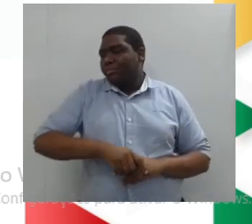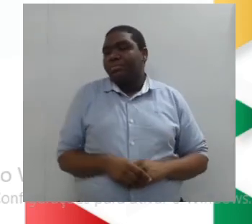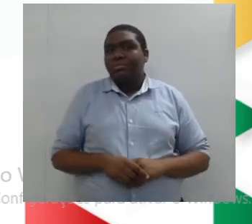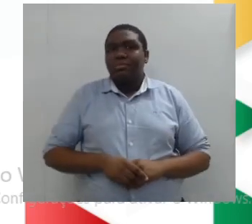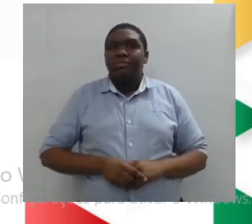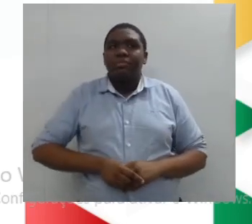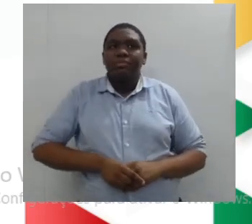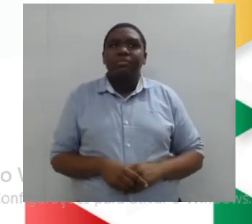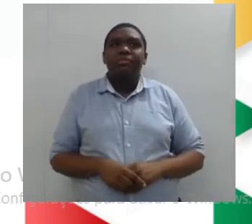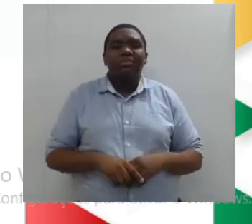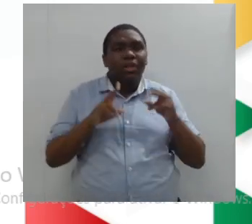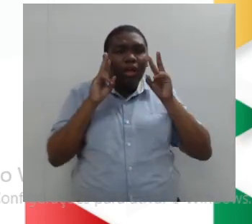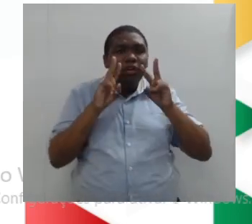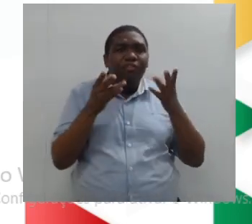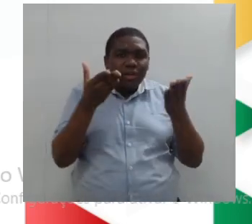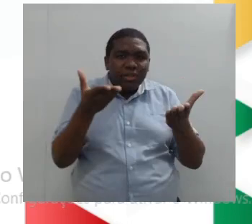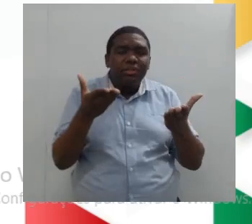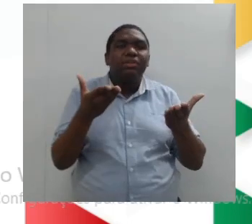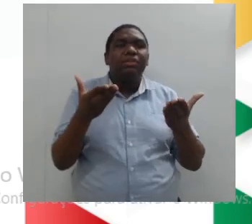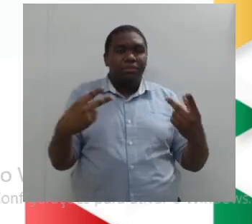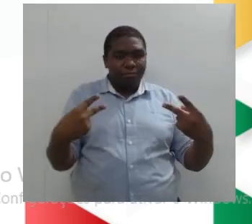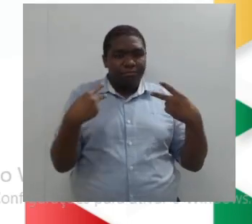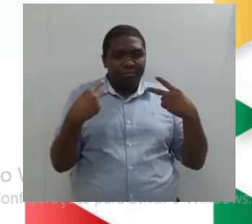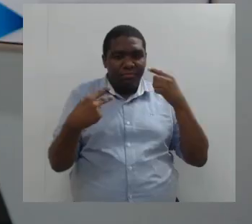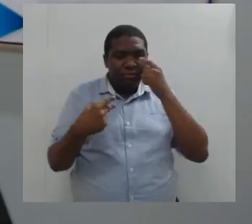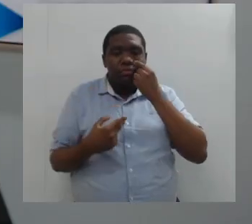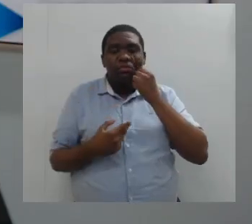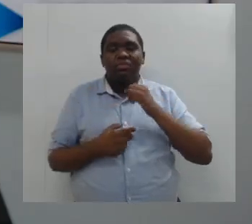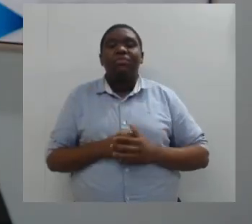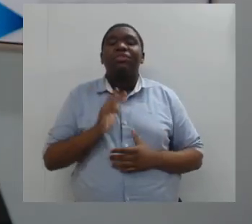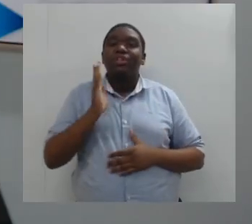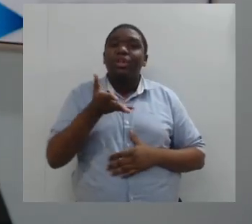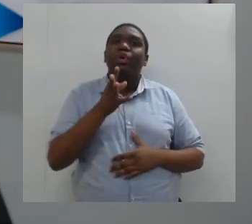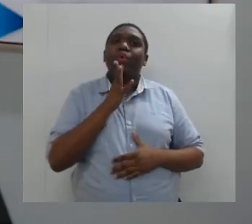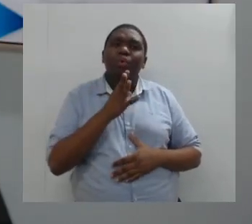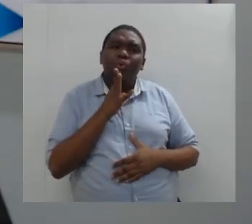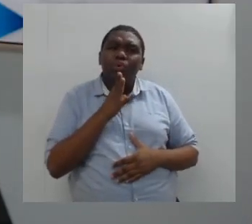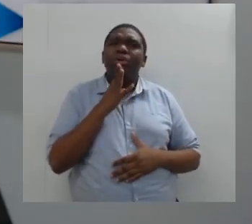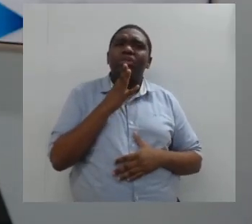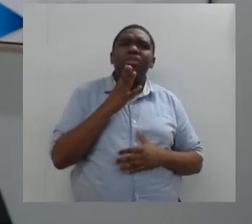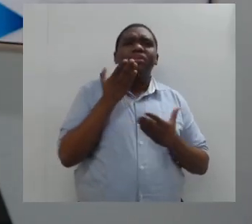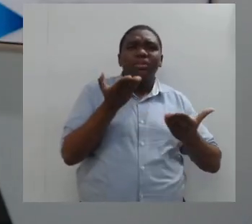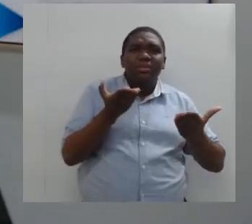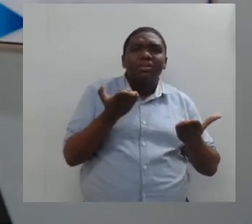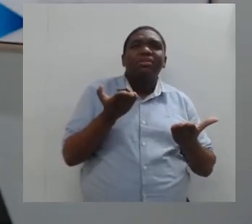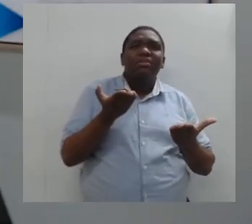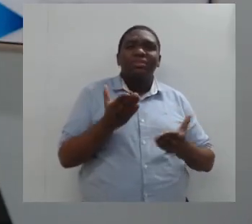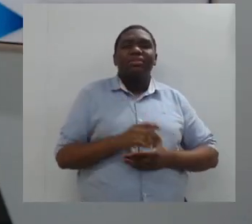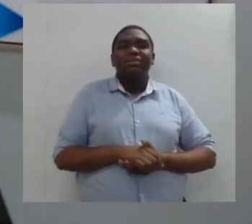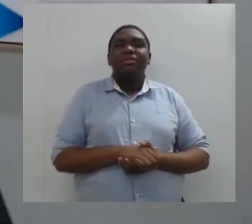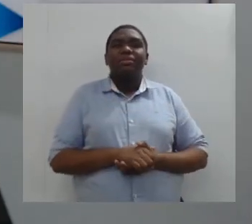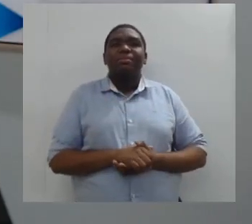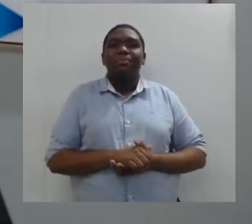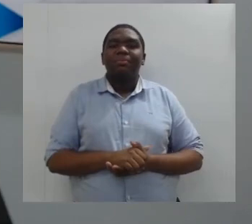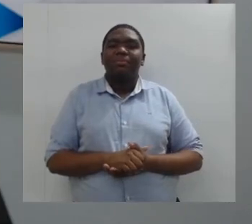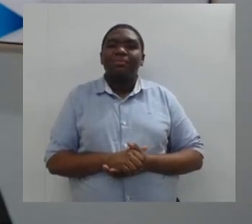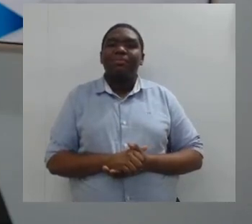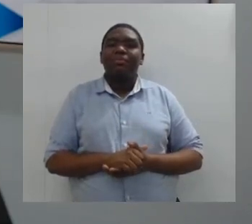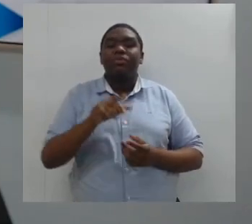Bahá'í. Vamos ver agora aqui, cortando para mim. Nós já conhecemos um pouco o Bab, Bahá'í Olá,